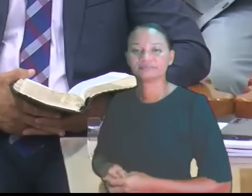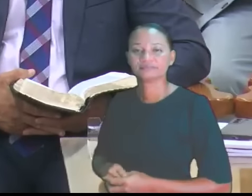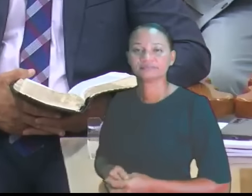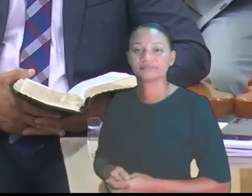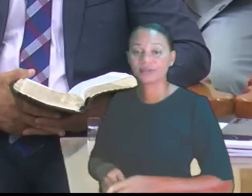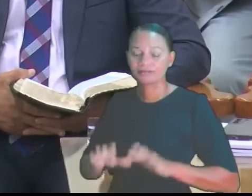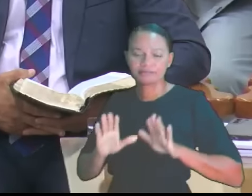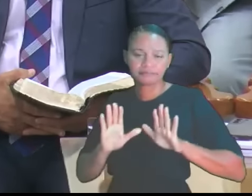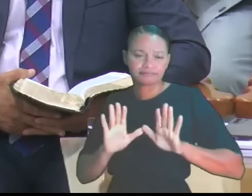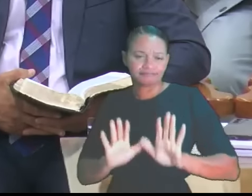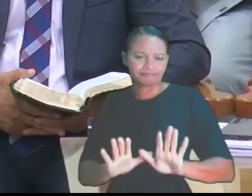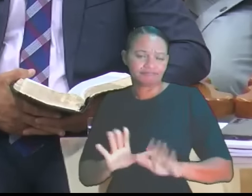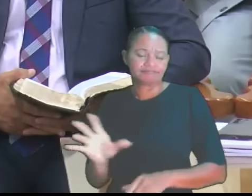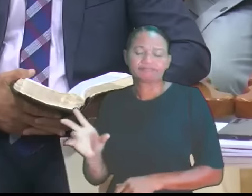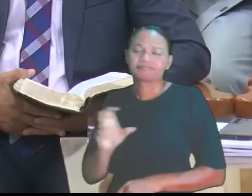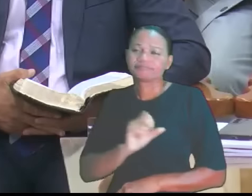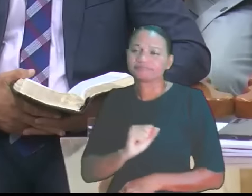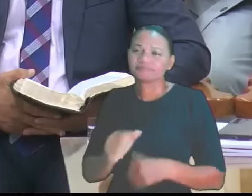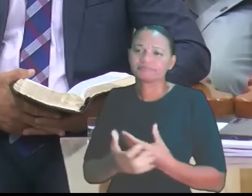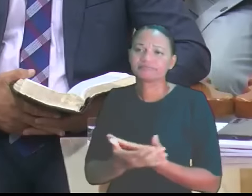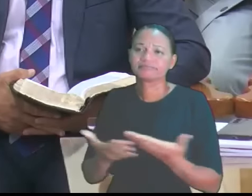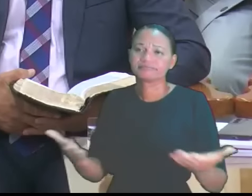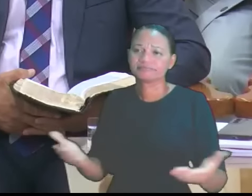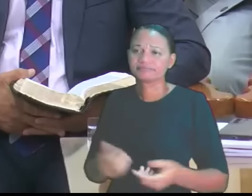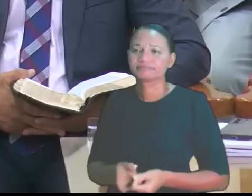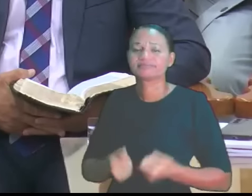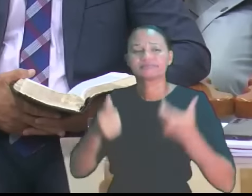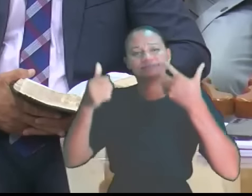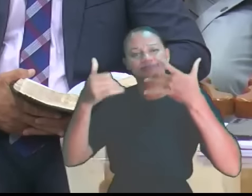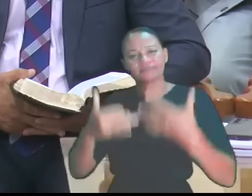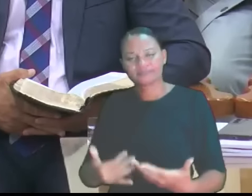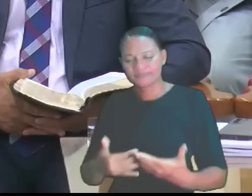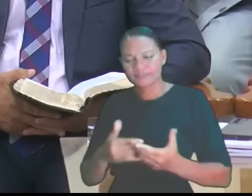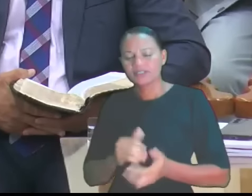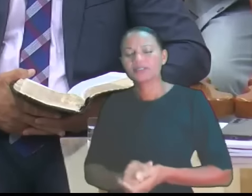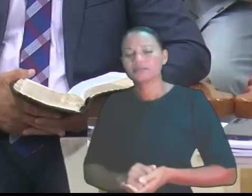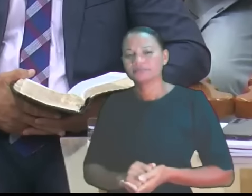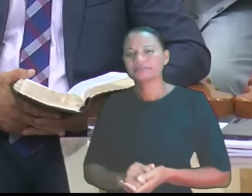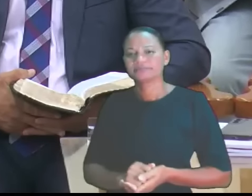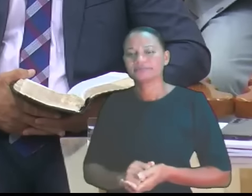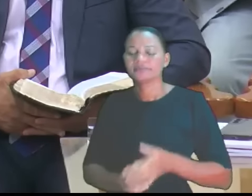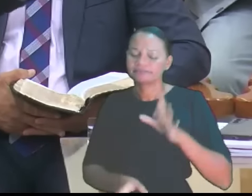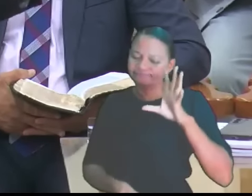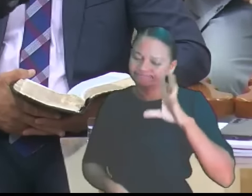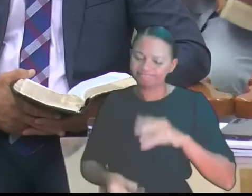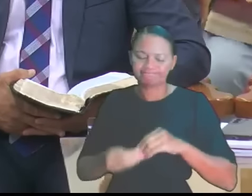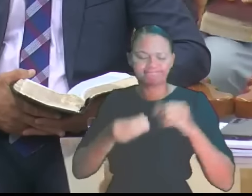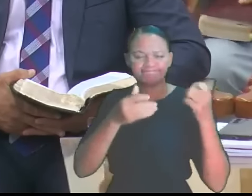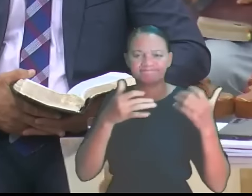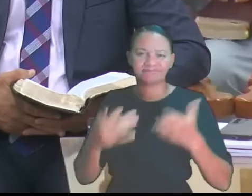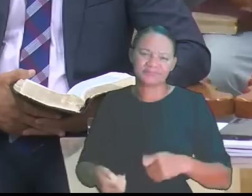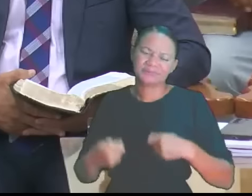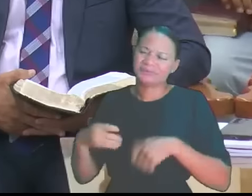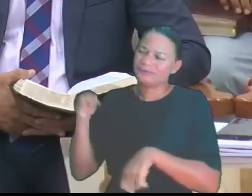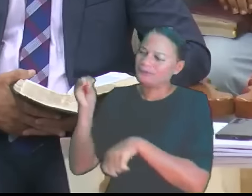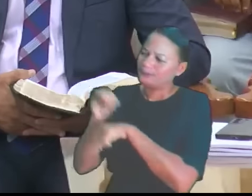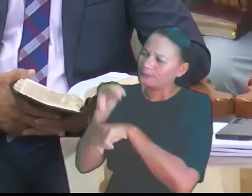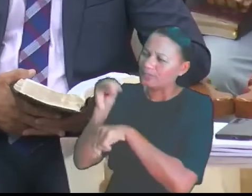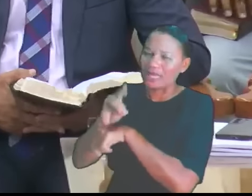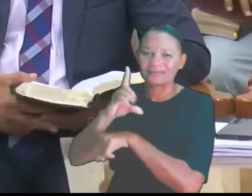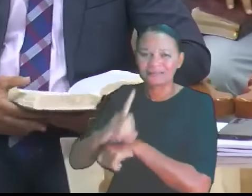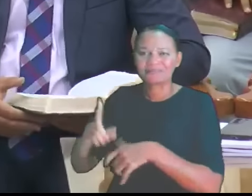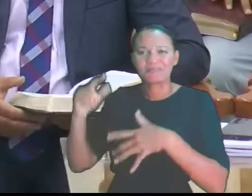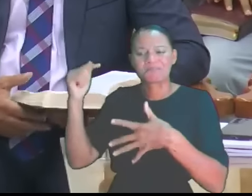Mas amados, deixa eu dar um salto aqui. Nós poderíamos falar muito sobre provisão de Deus, mas